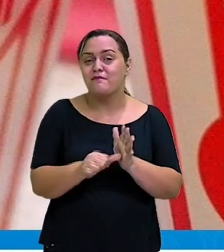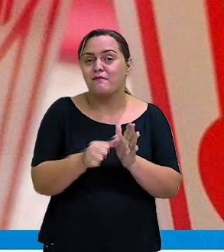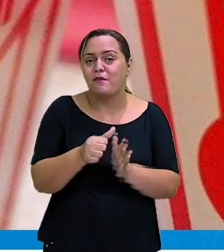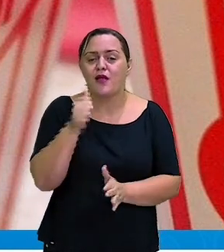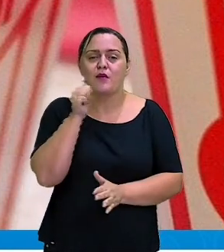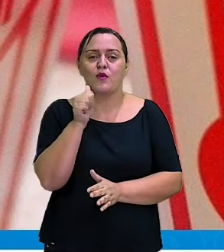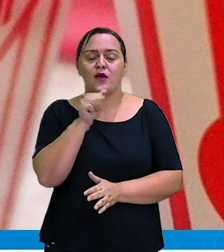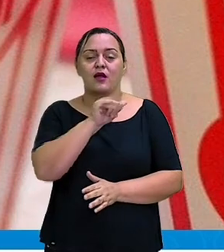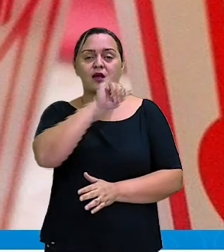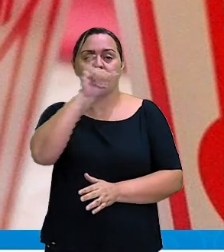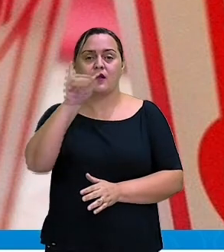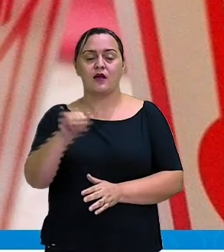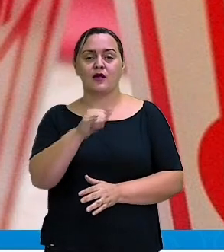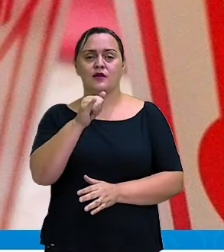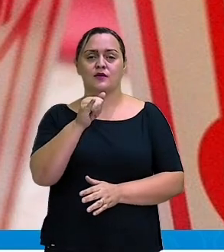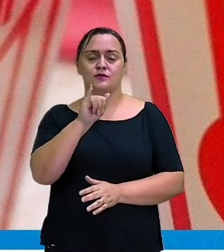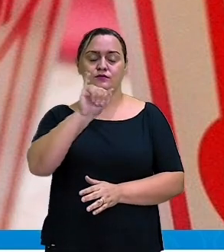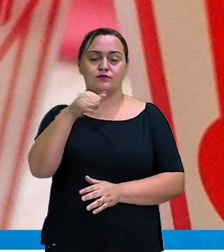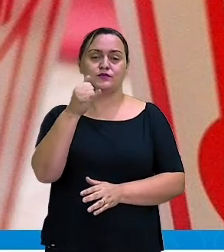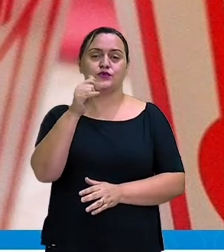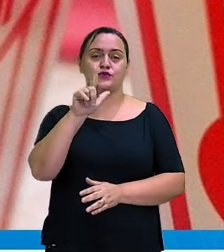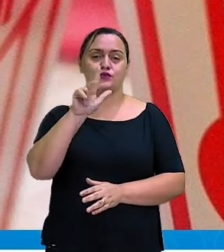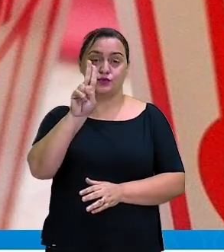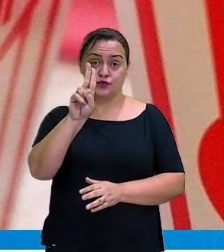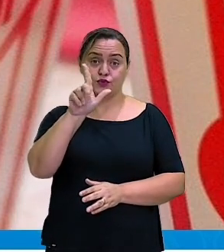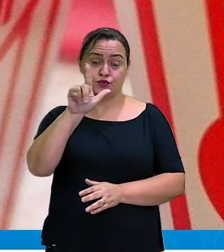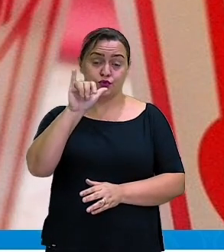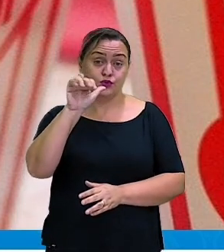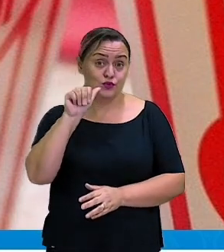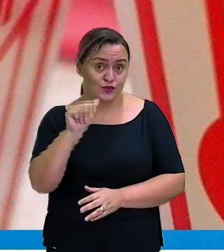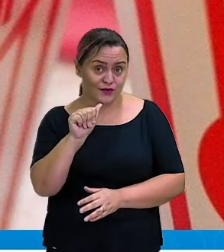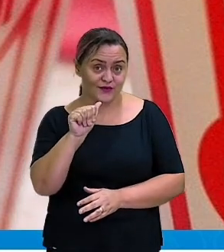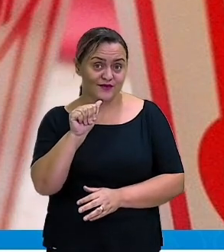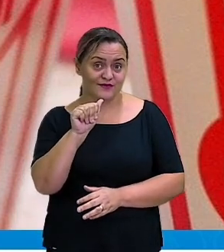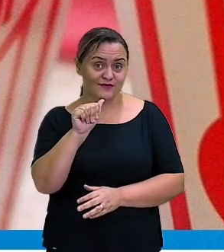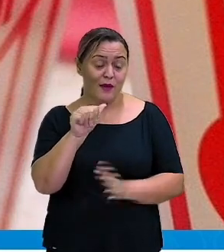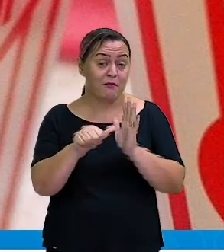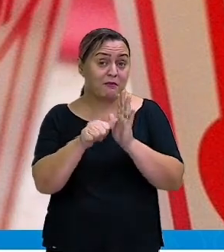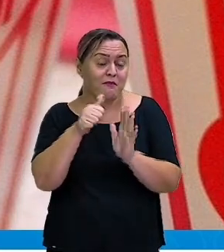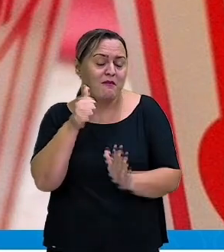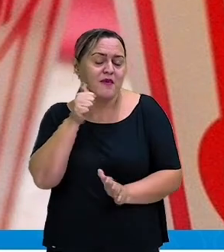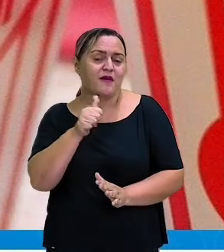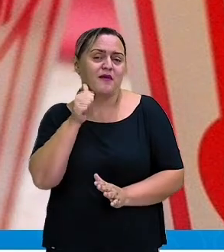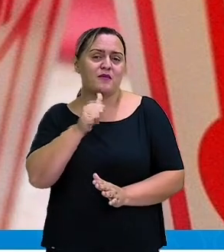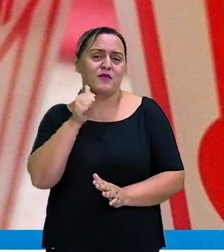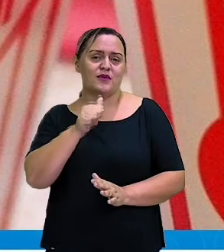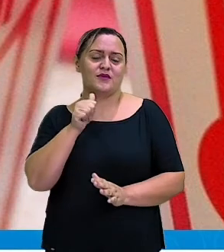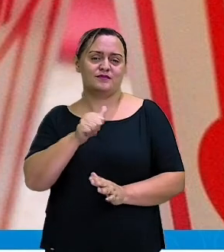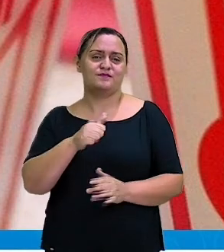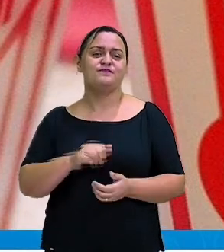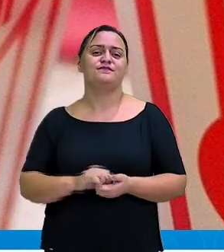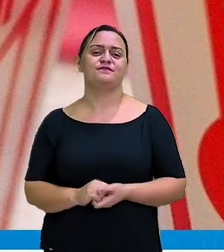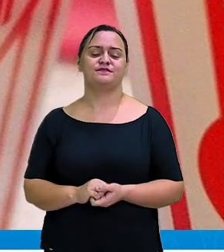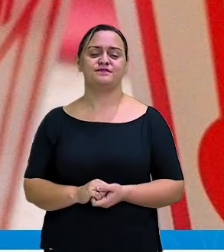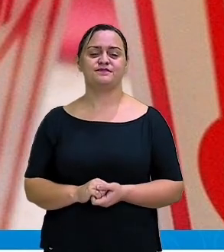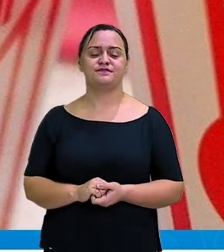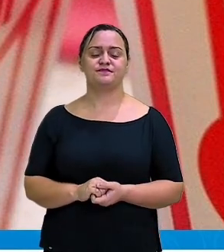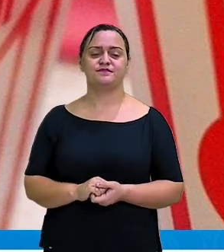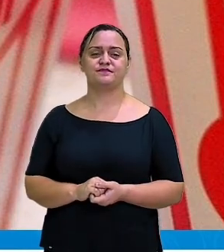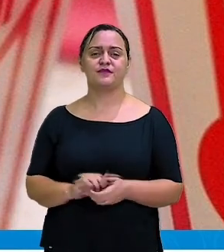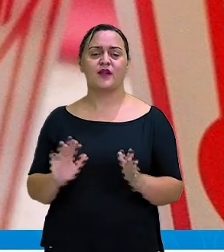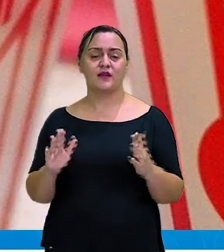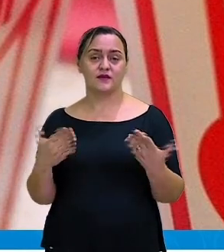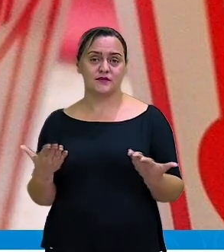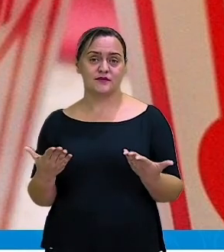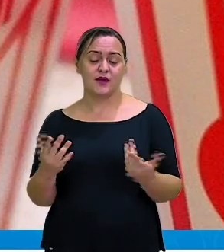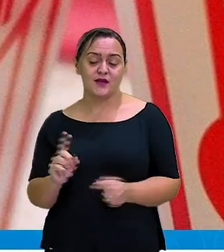a primeira a ter a ideia, uma mulher que revolucionou essa história aí, a vender pipocas no cinema. Daí,